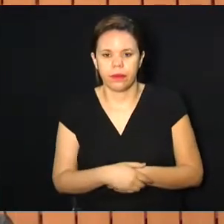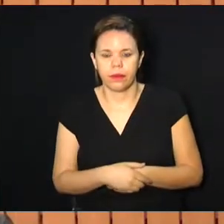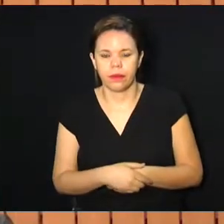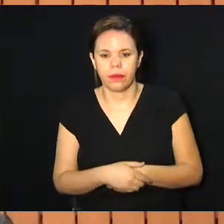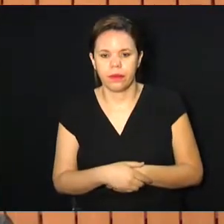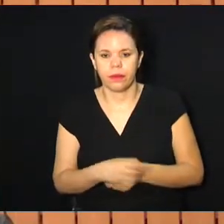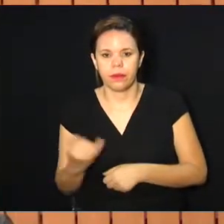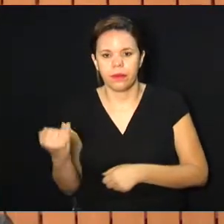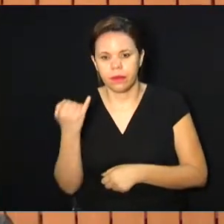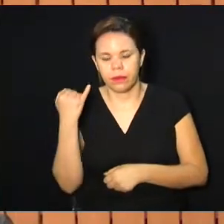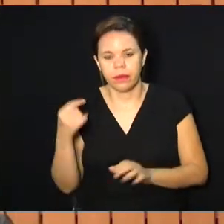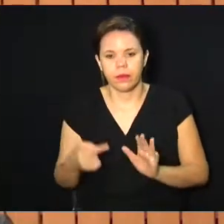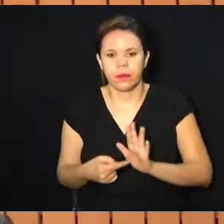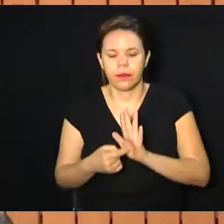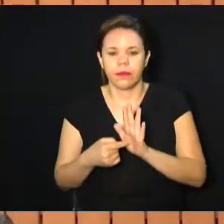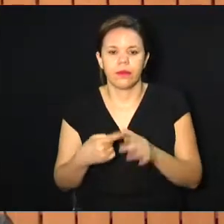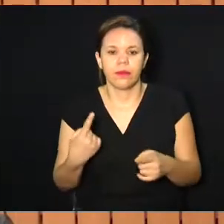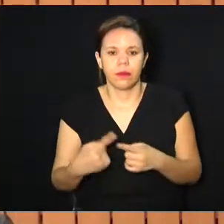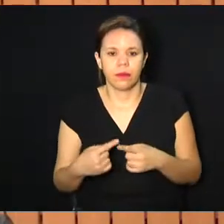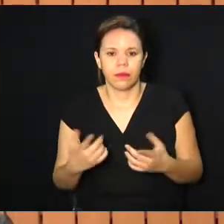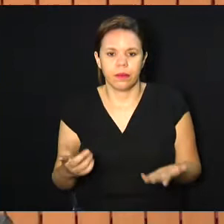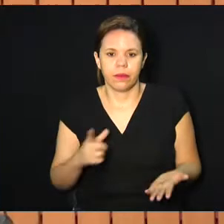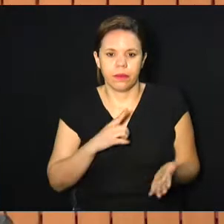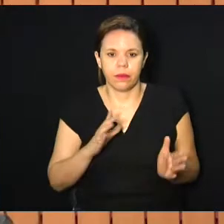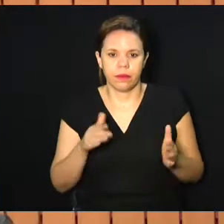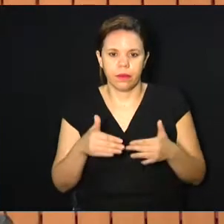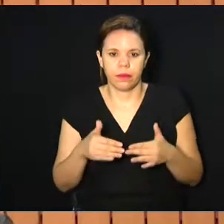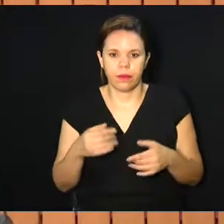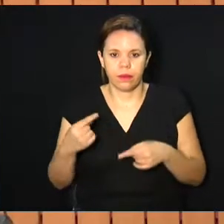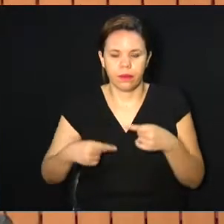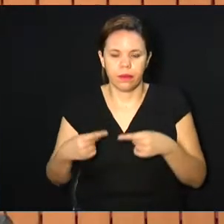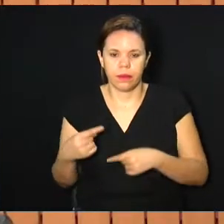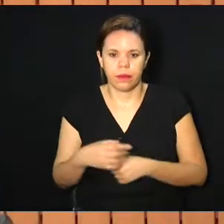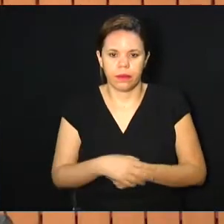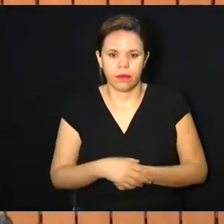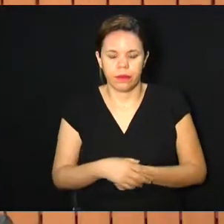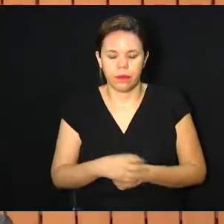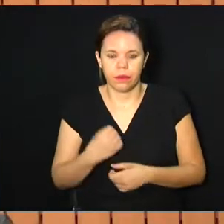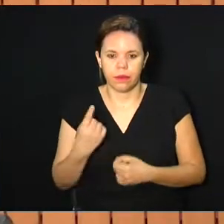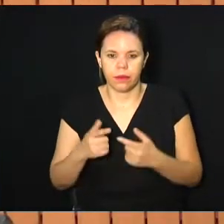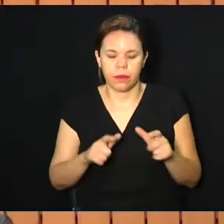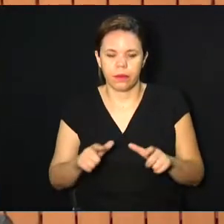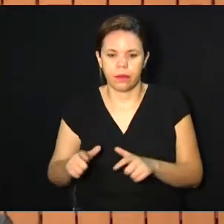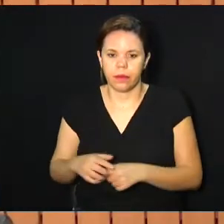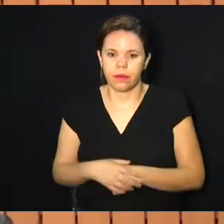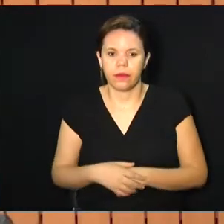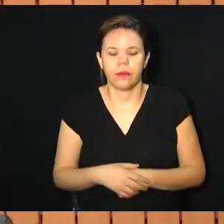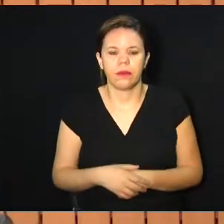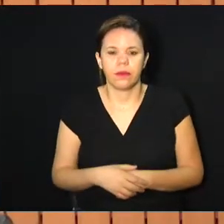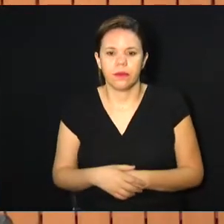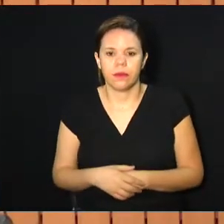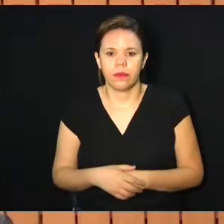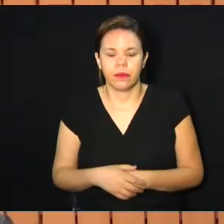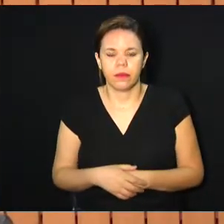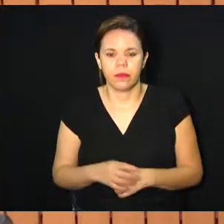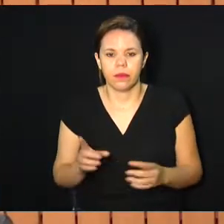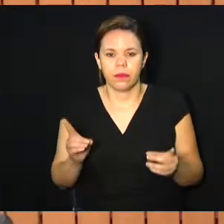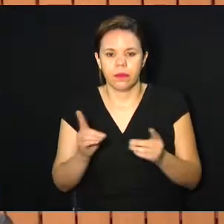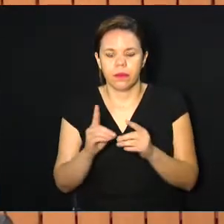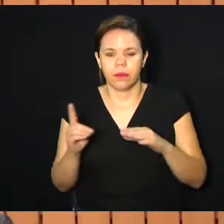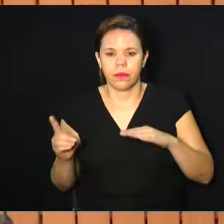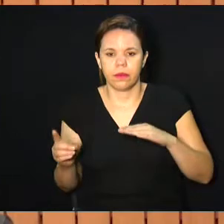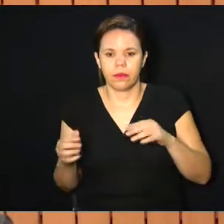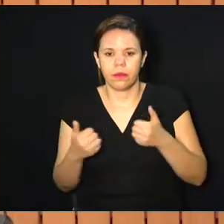É importante apontar, porque tem tido voltado esse debate em alguns lugares, que o serviço de ônibus não